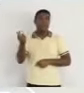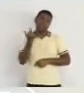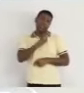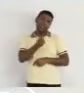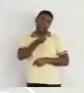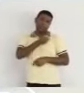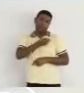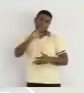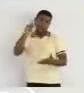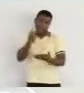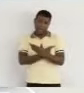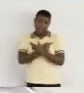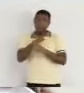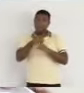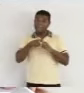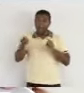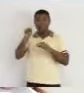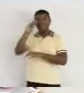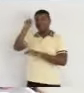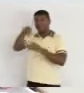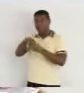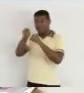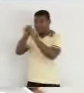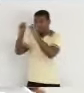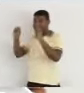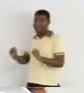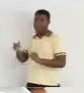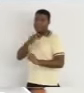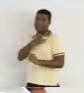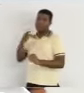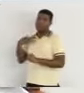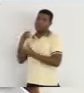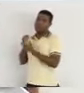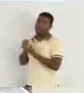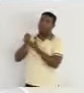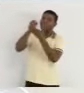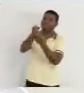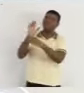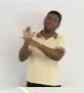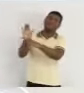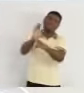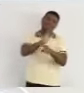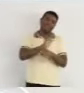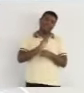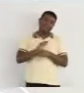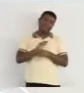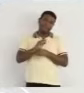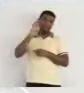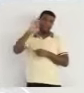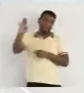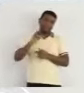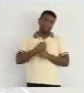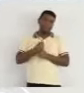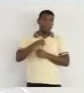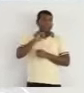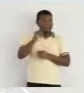nós teremos capacidade assistencial para todo mundo e nós teremos ainda controle da epidemia. Se nós não fizermos o nosso dever